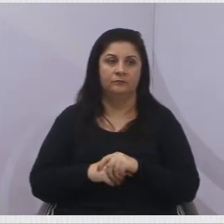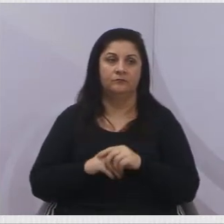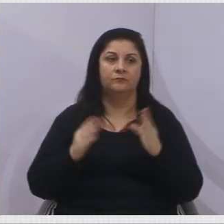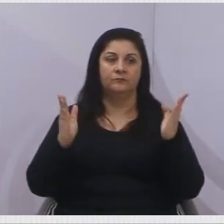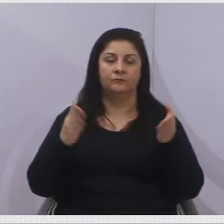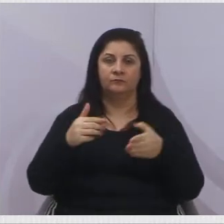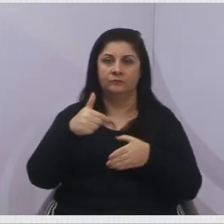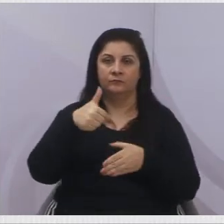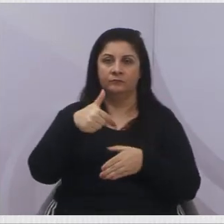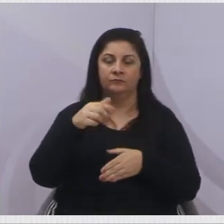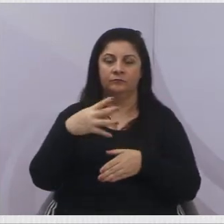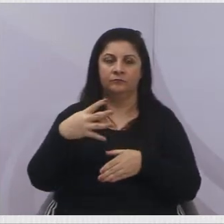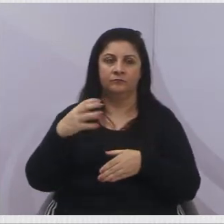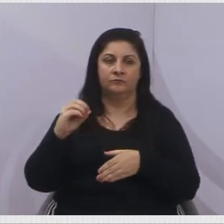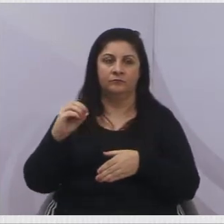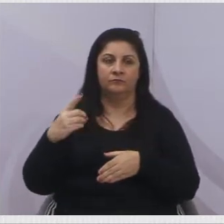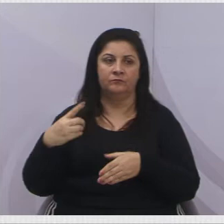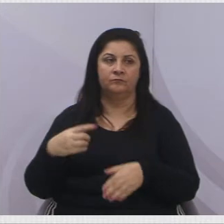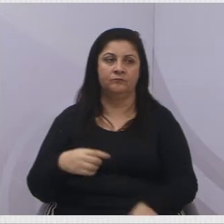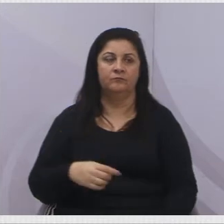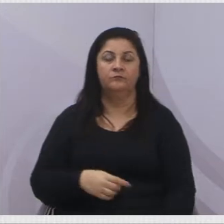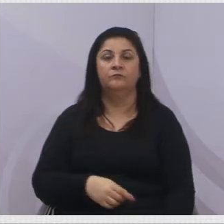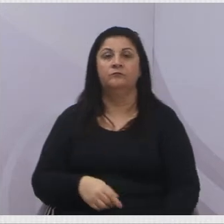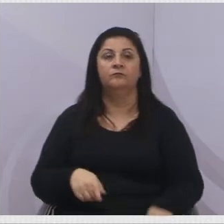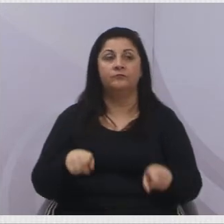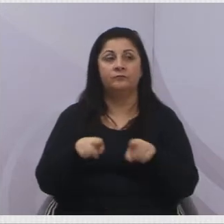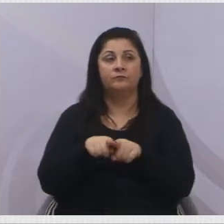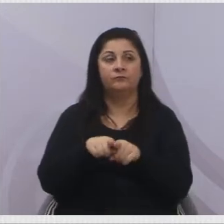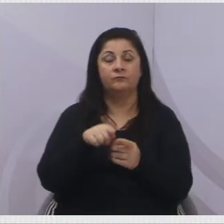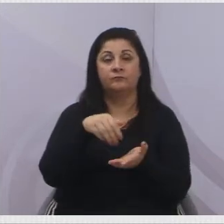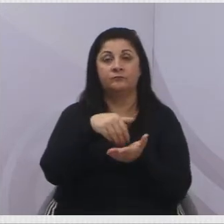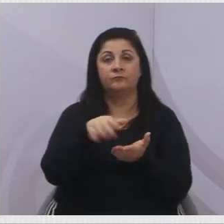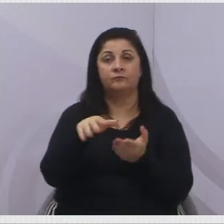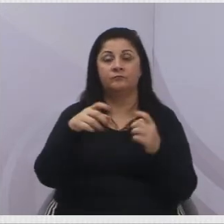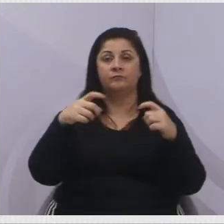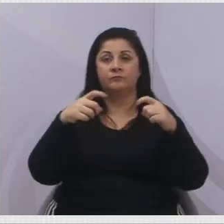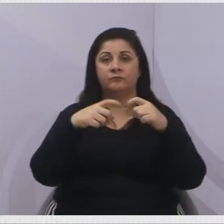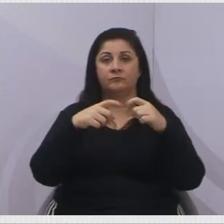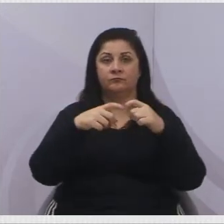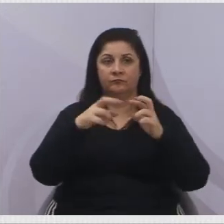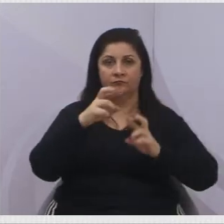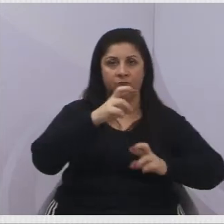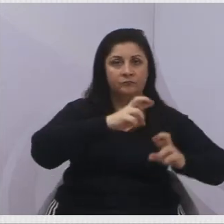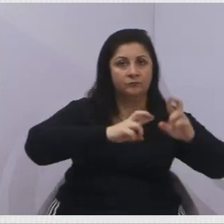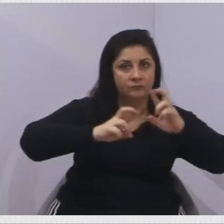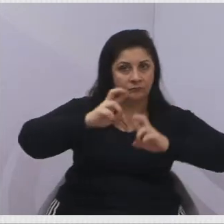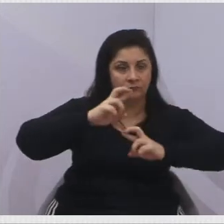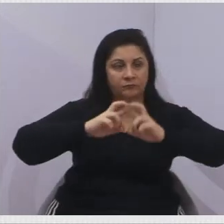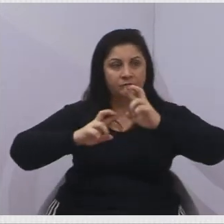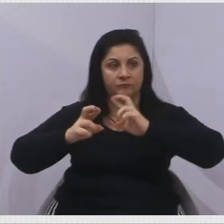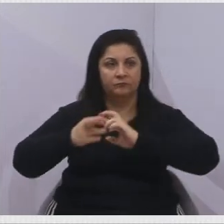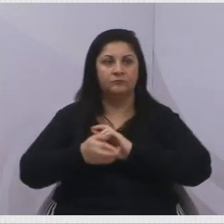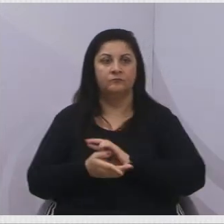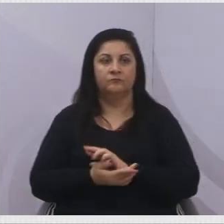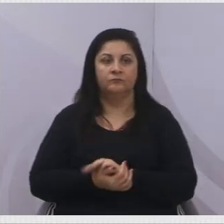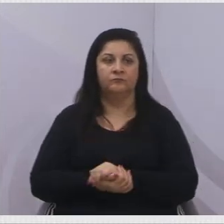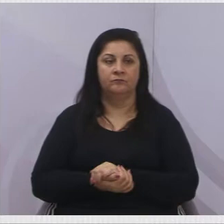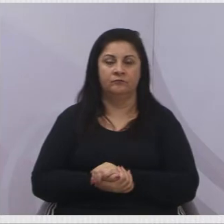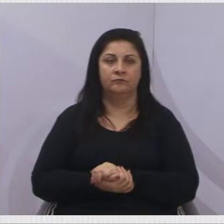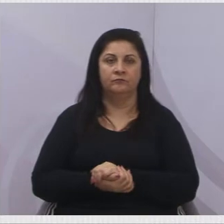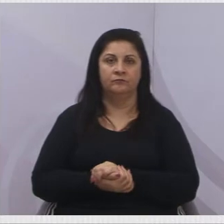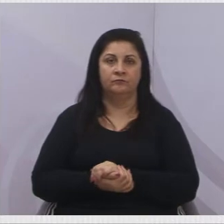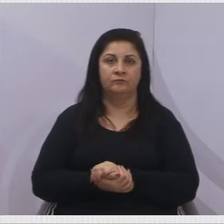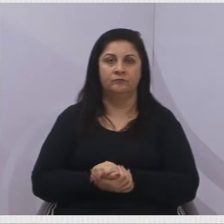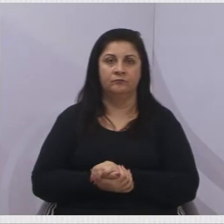7.401, e nós tivemos também a saída do nosso médico auditor, então ficamos aí um